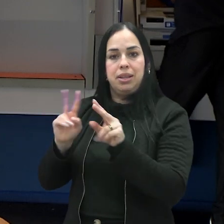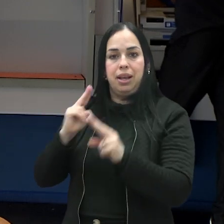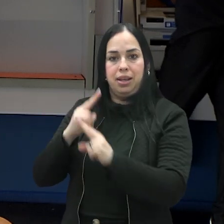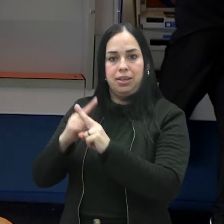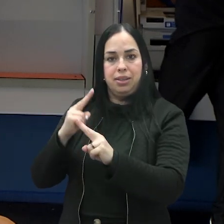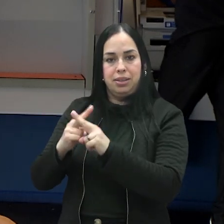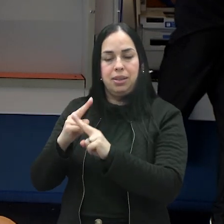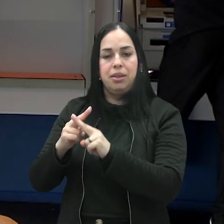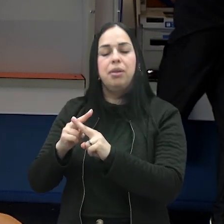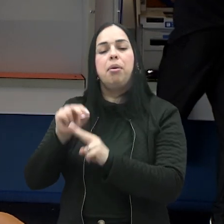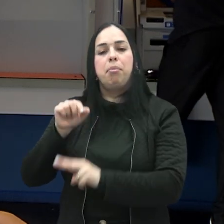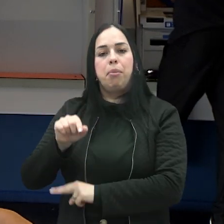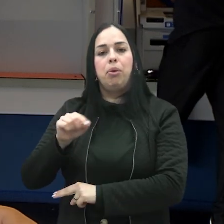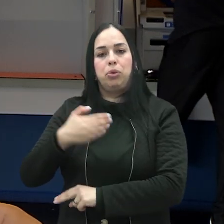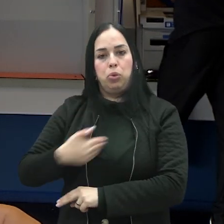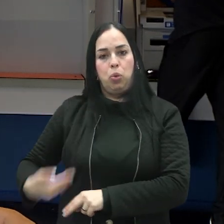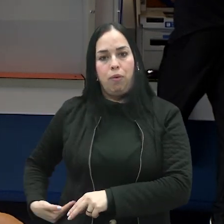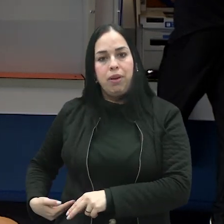que é o